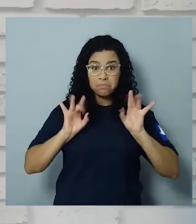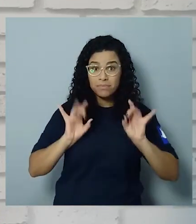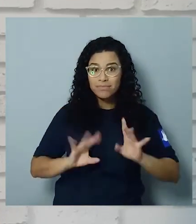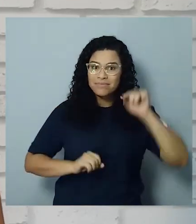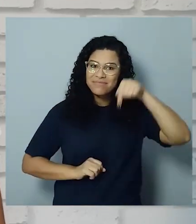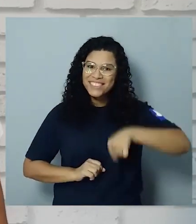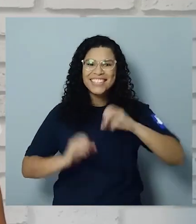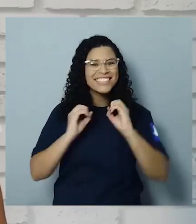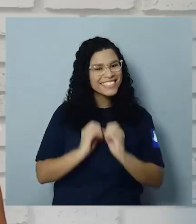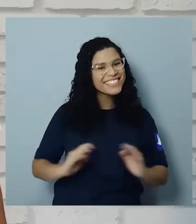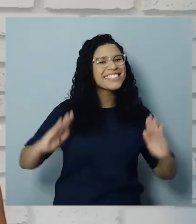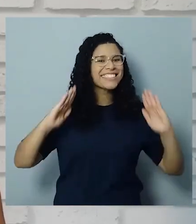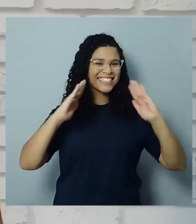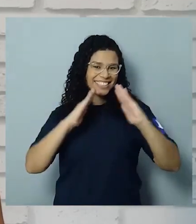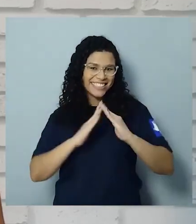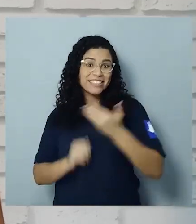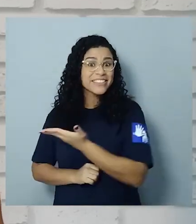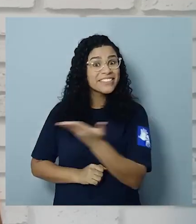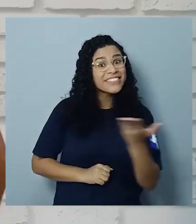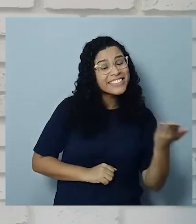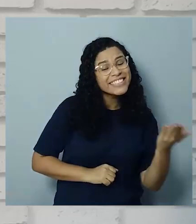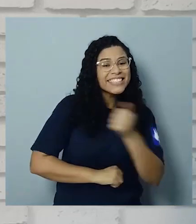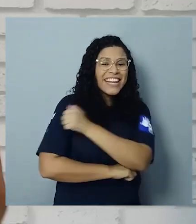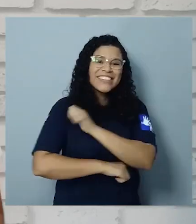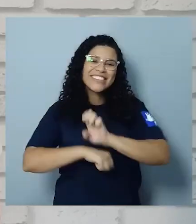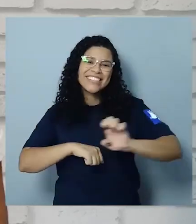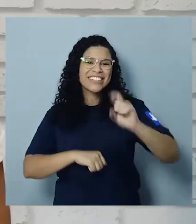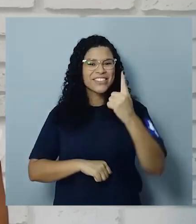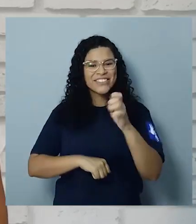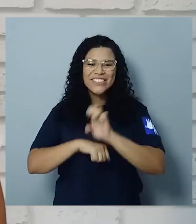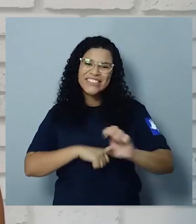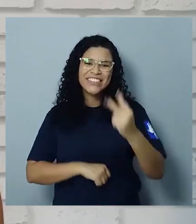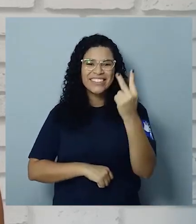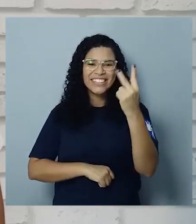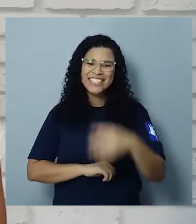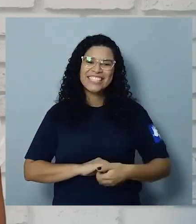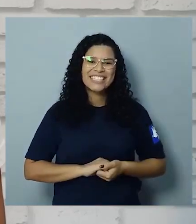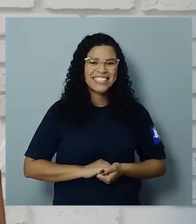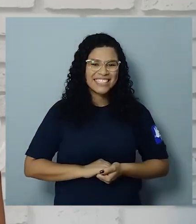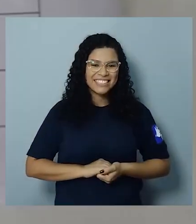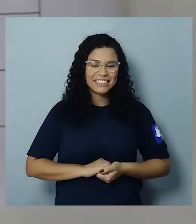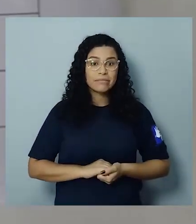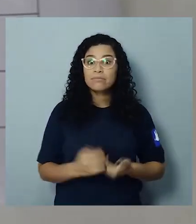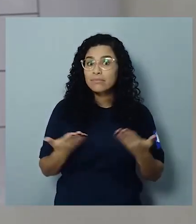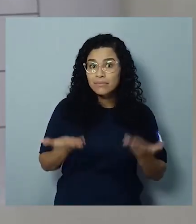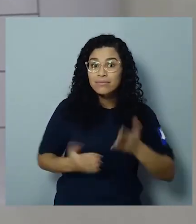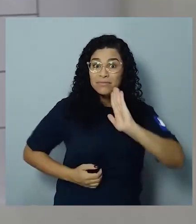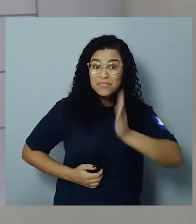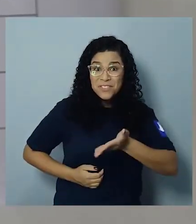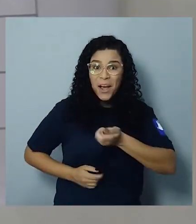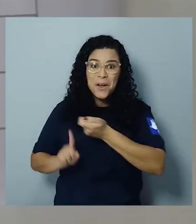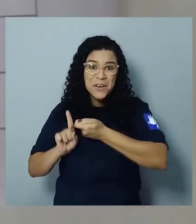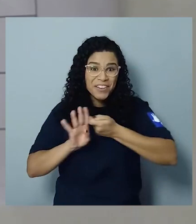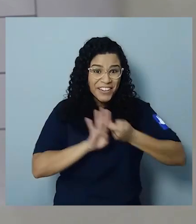cantinho especial dentro do programa saberes em casa para você que está no estágio 1 e 2 e aí